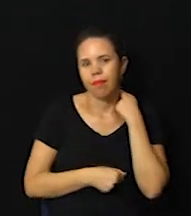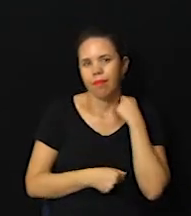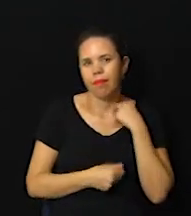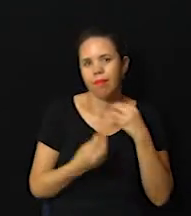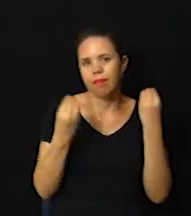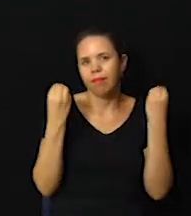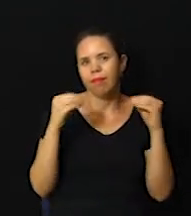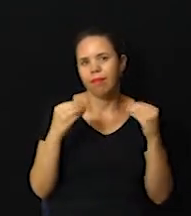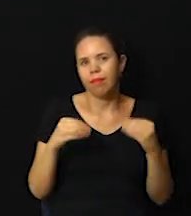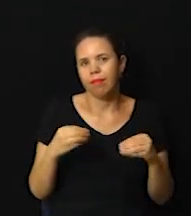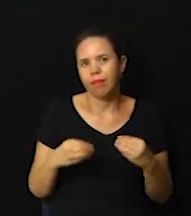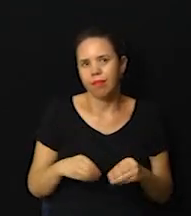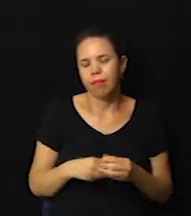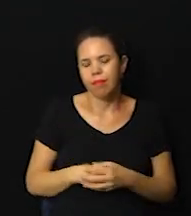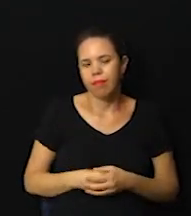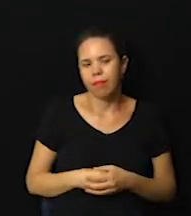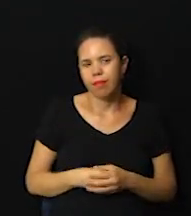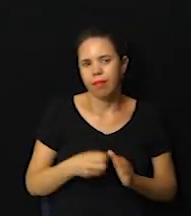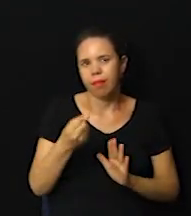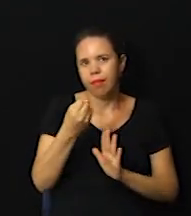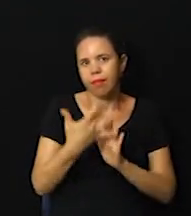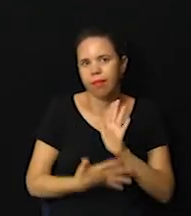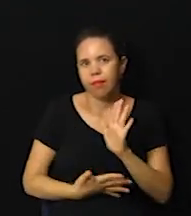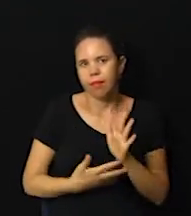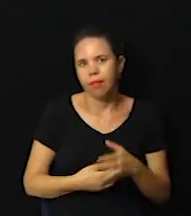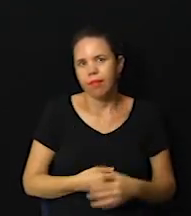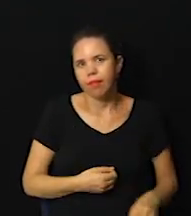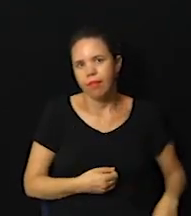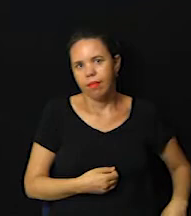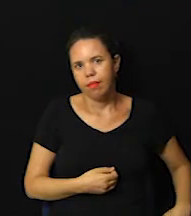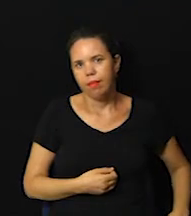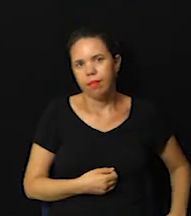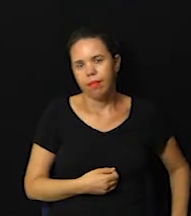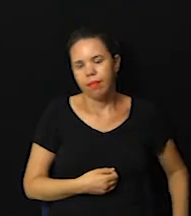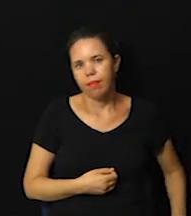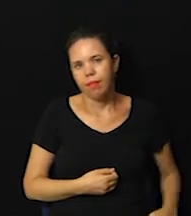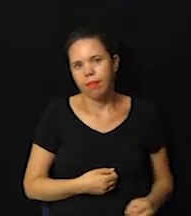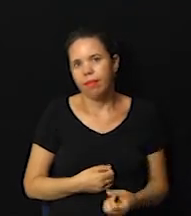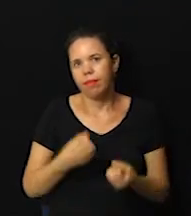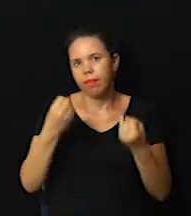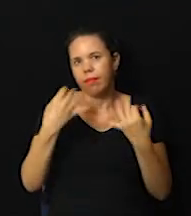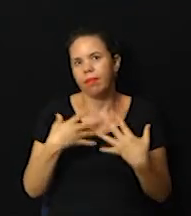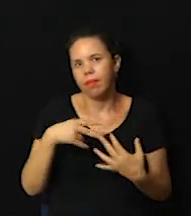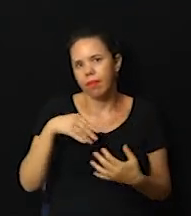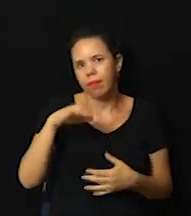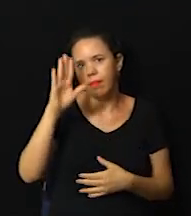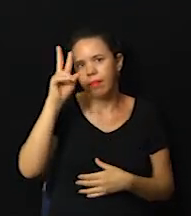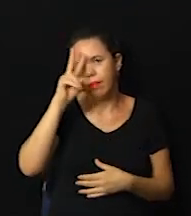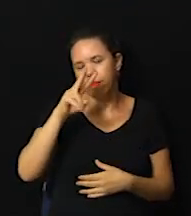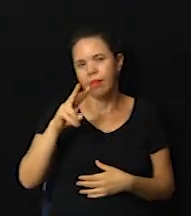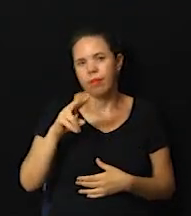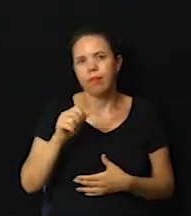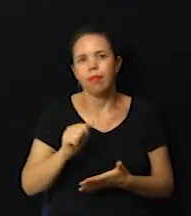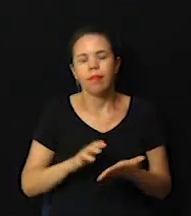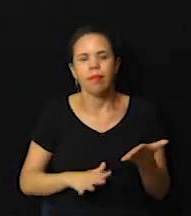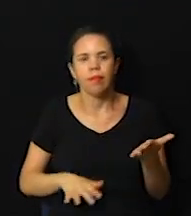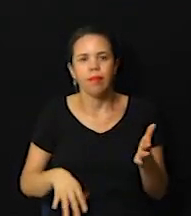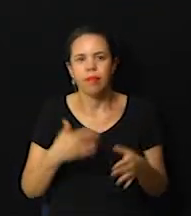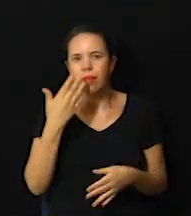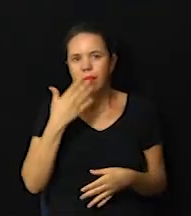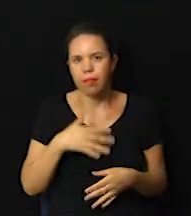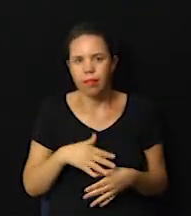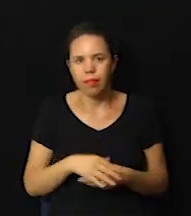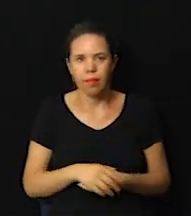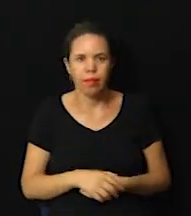lá, descrito lá nas informações. Mas me conta um pouco mais sobre as atividades das